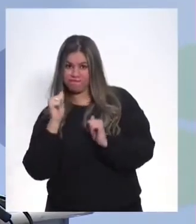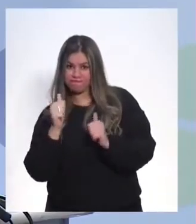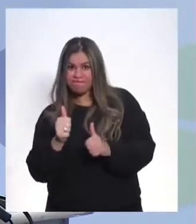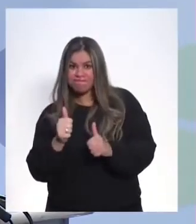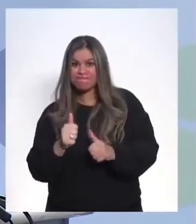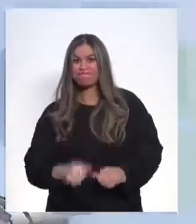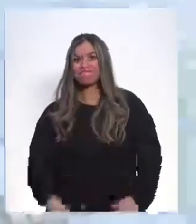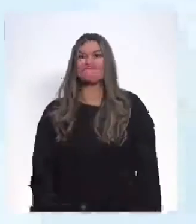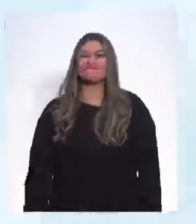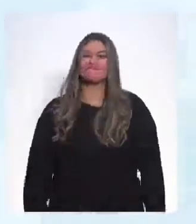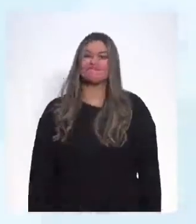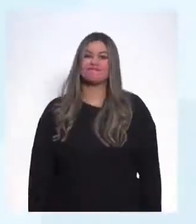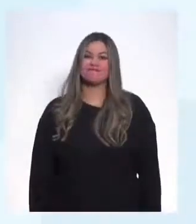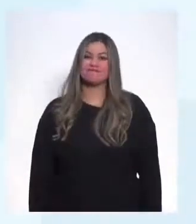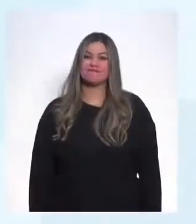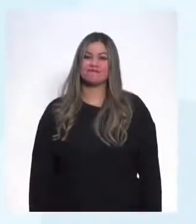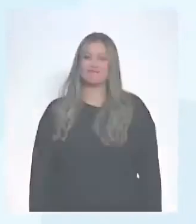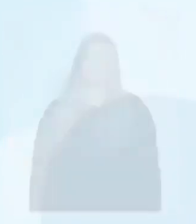dois.